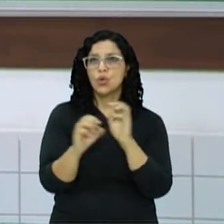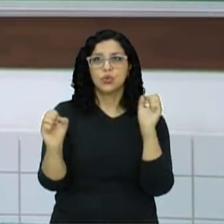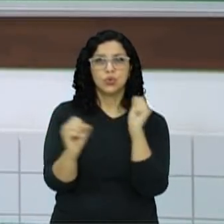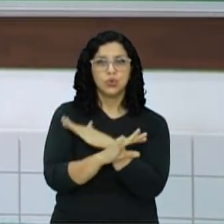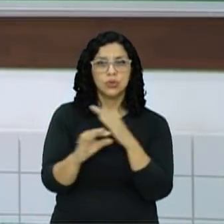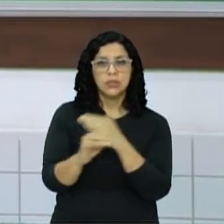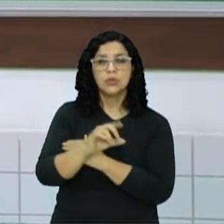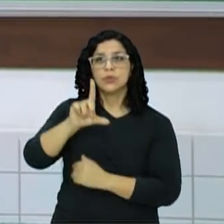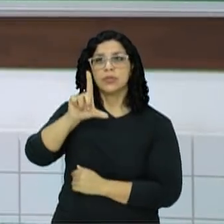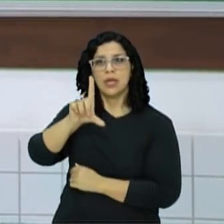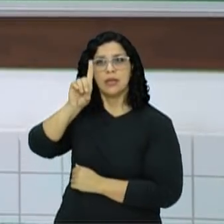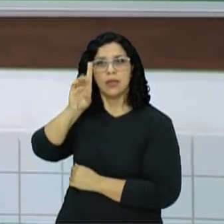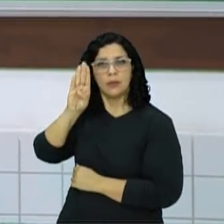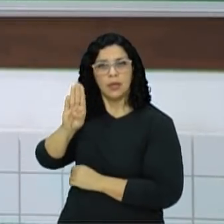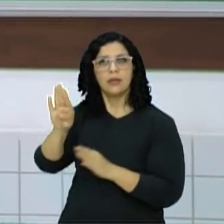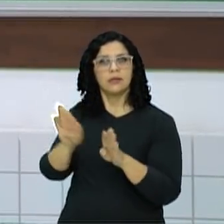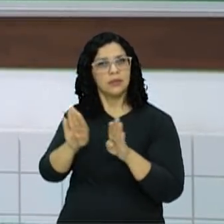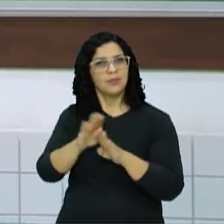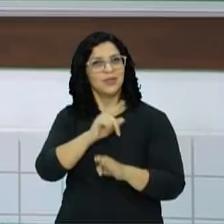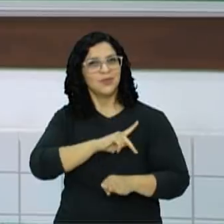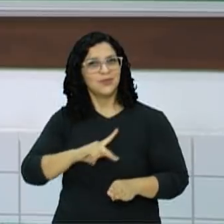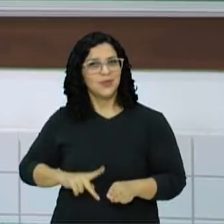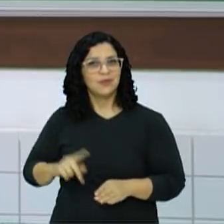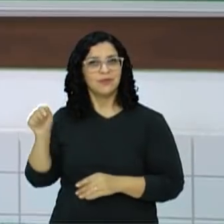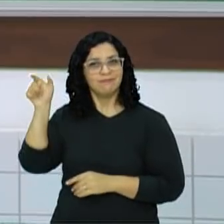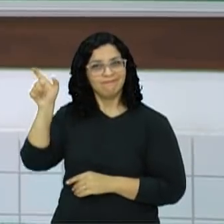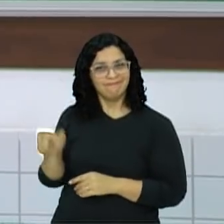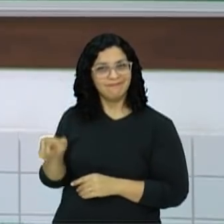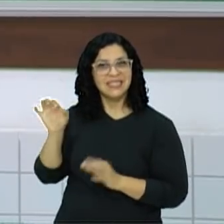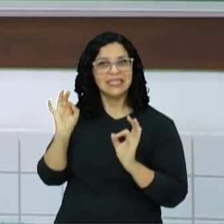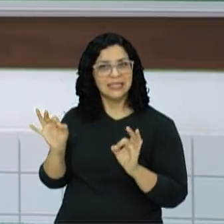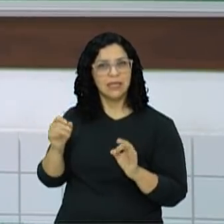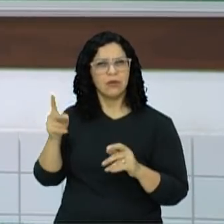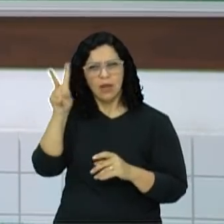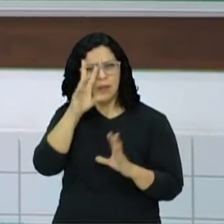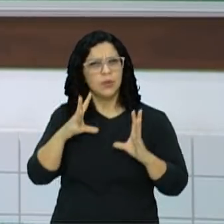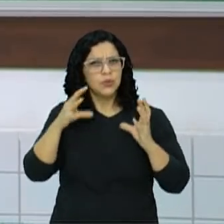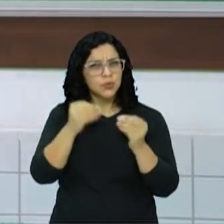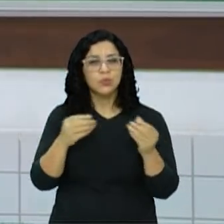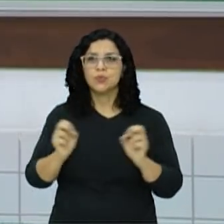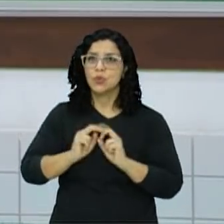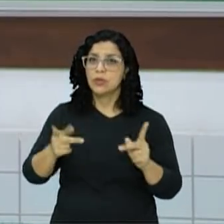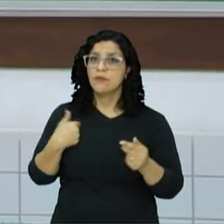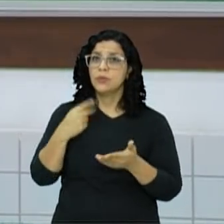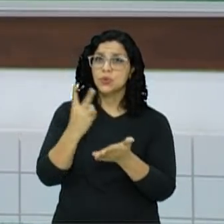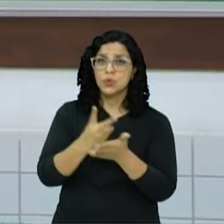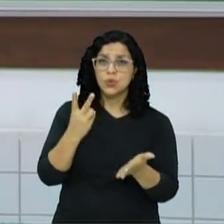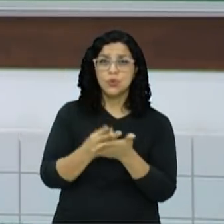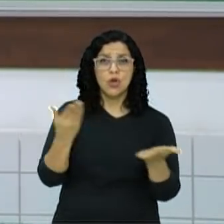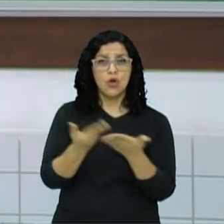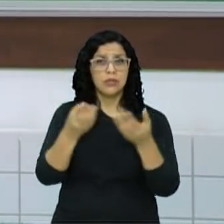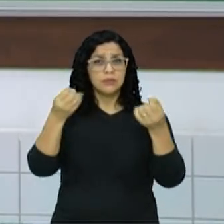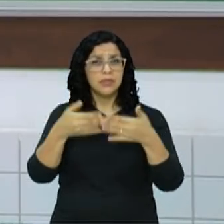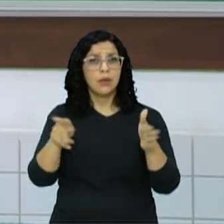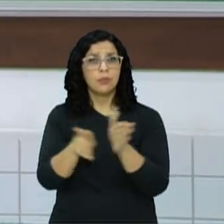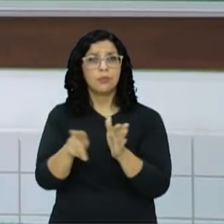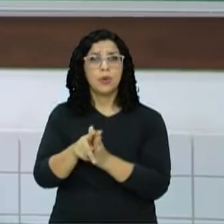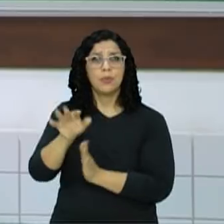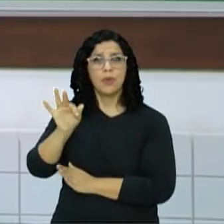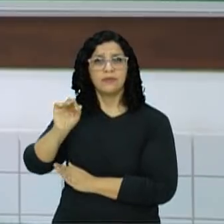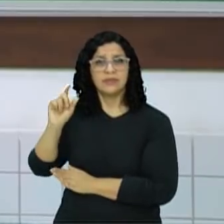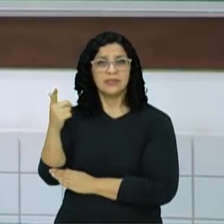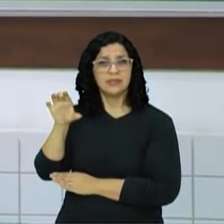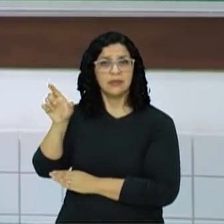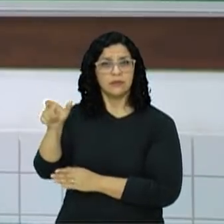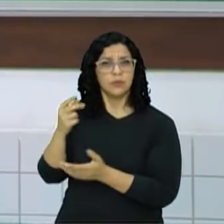e LDB no governo FHC. Lembra de tudo isso? Ok, vamos continuar a falar do governo